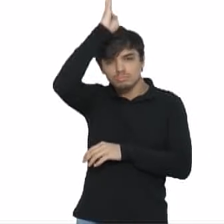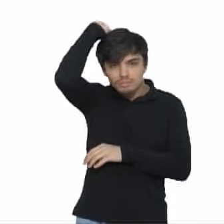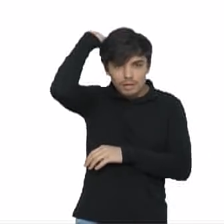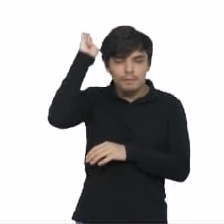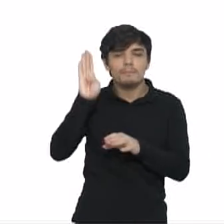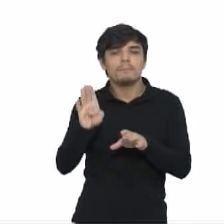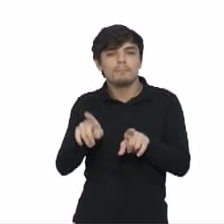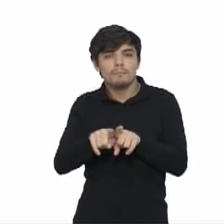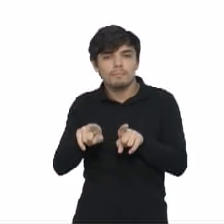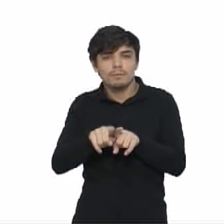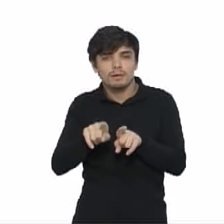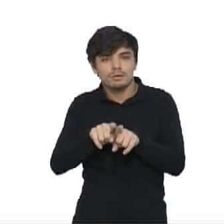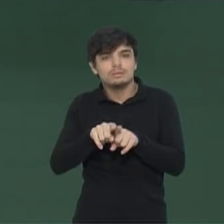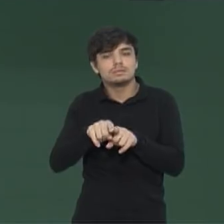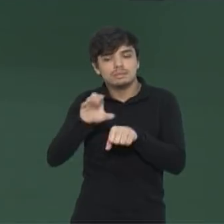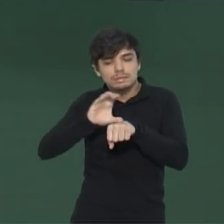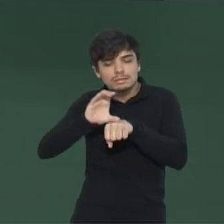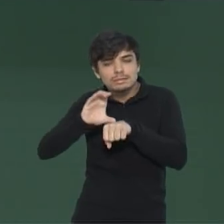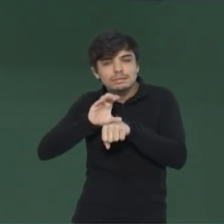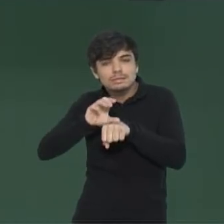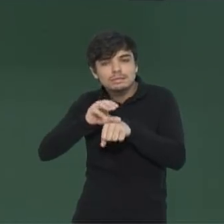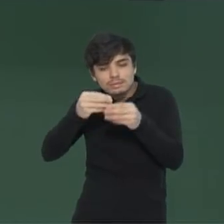cinzas do Vesúvio e do Cal.